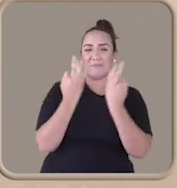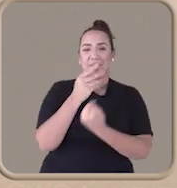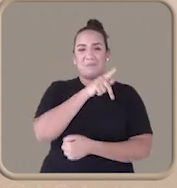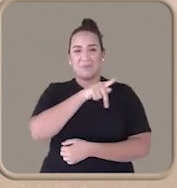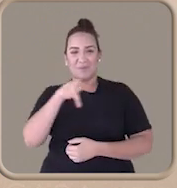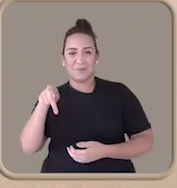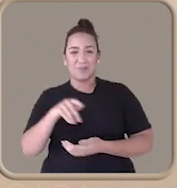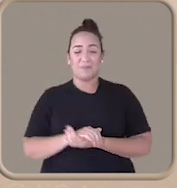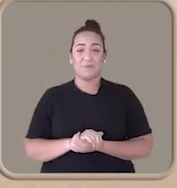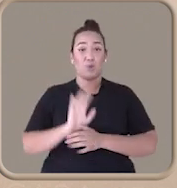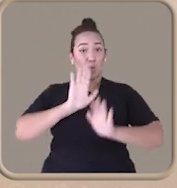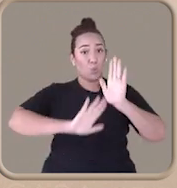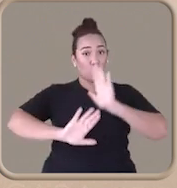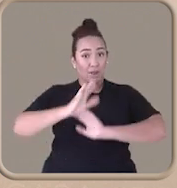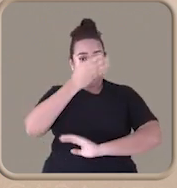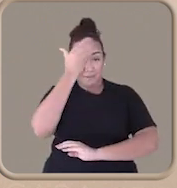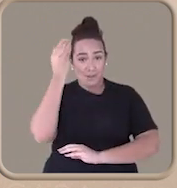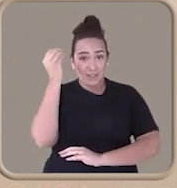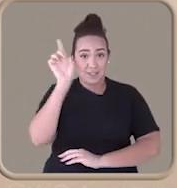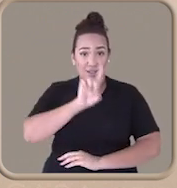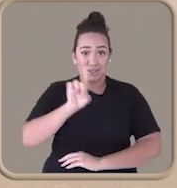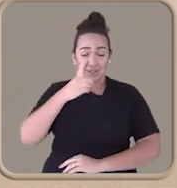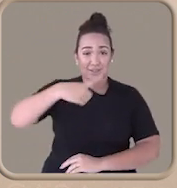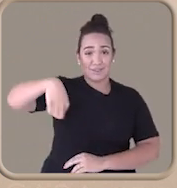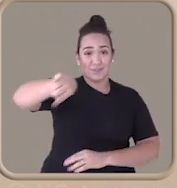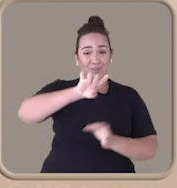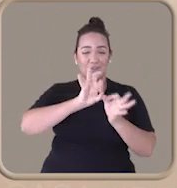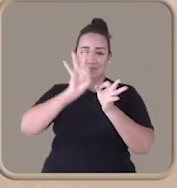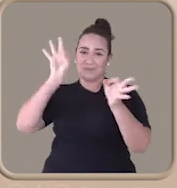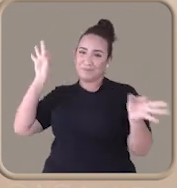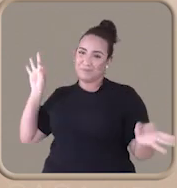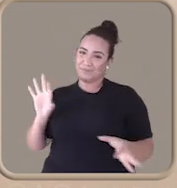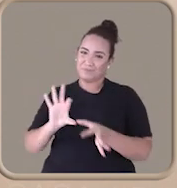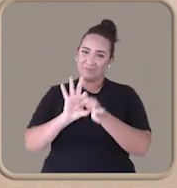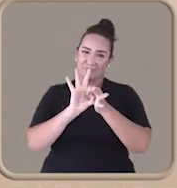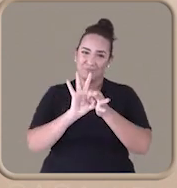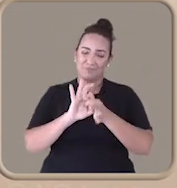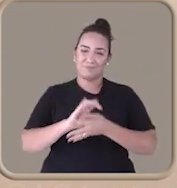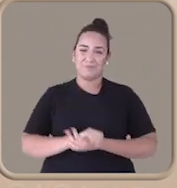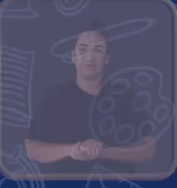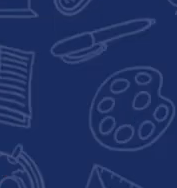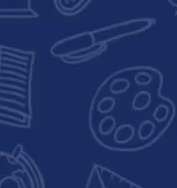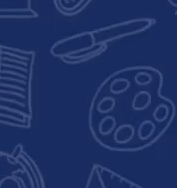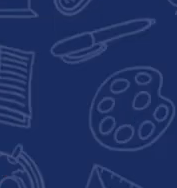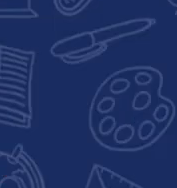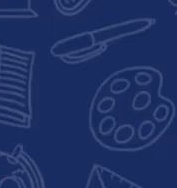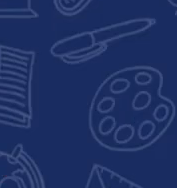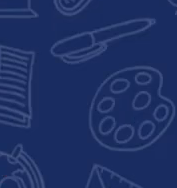professores. Se cuide e lembre-se que mesmo distantes, estamos juntos!